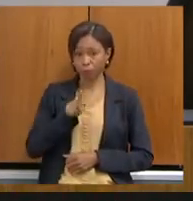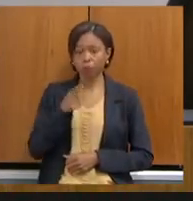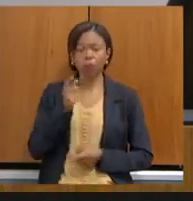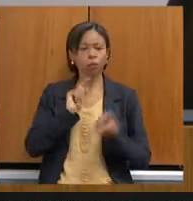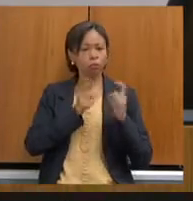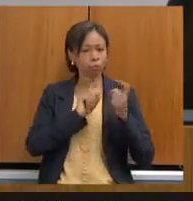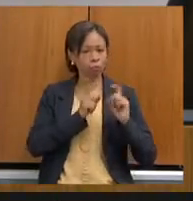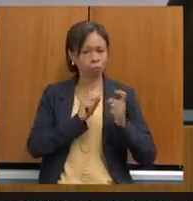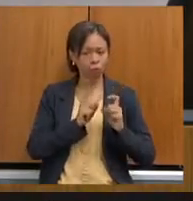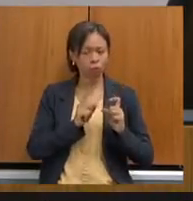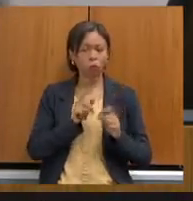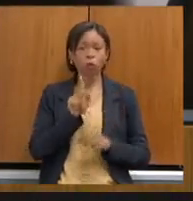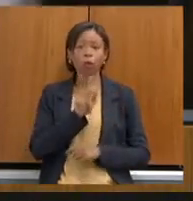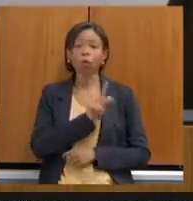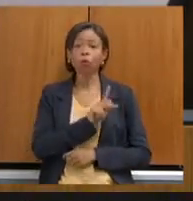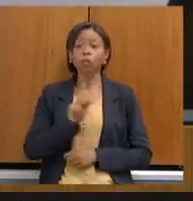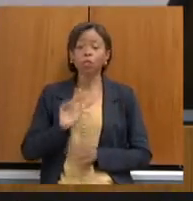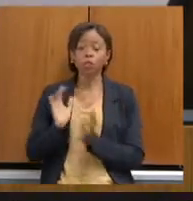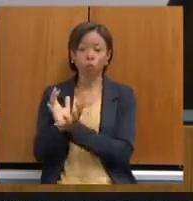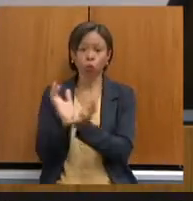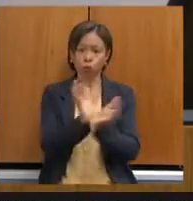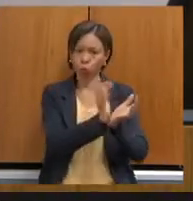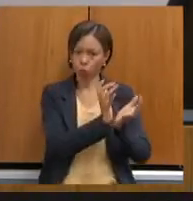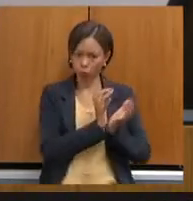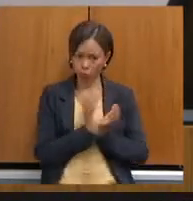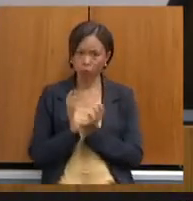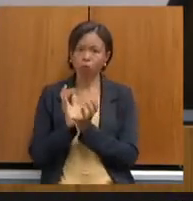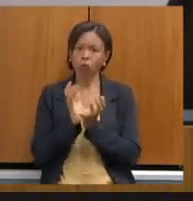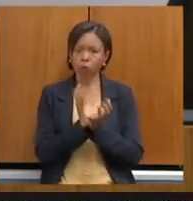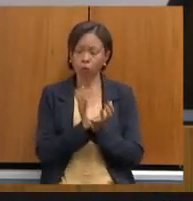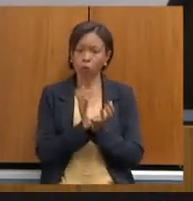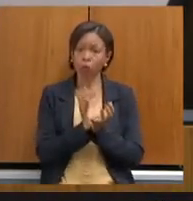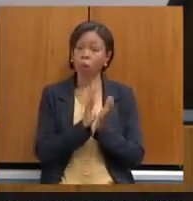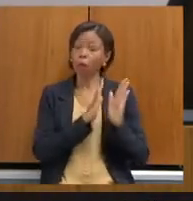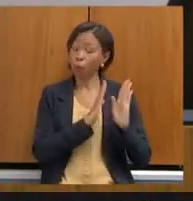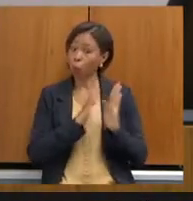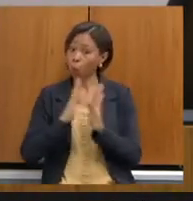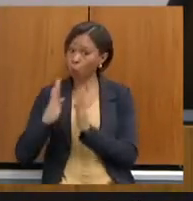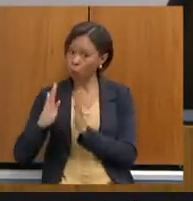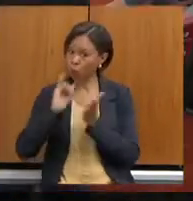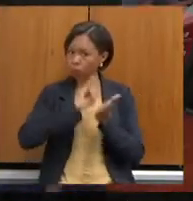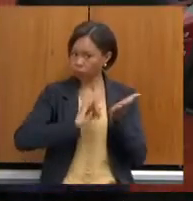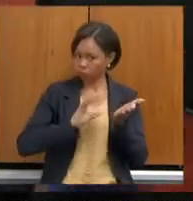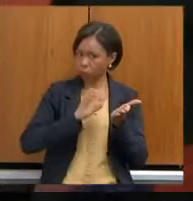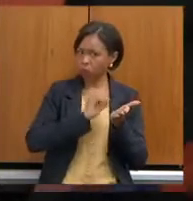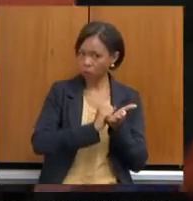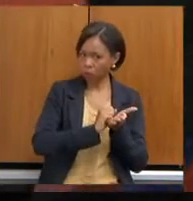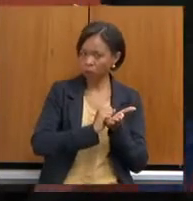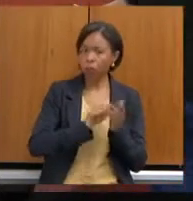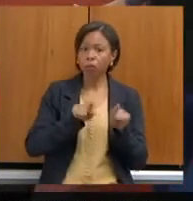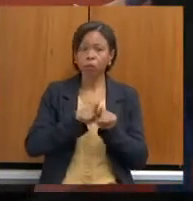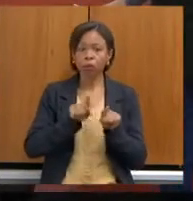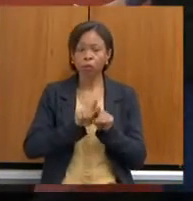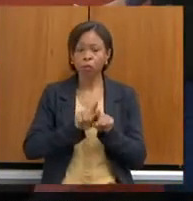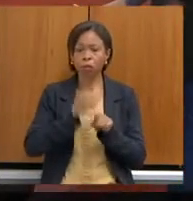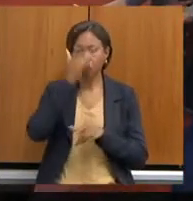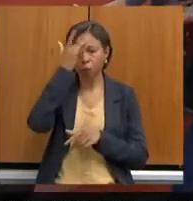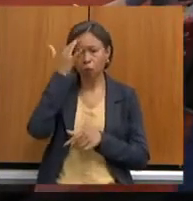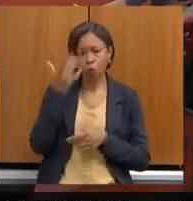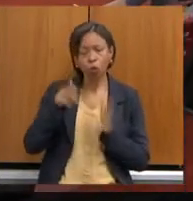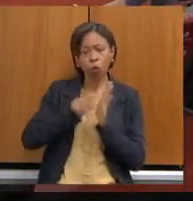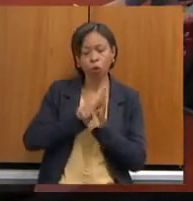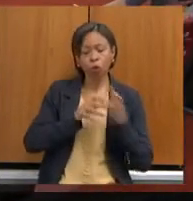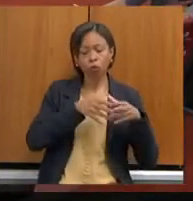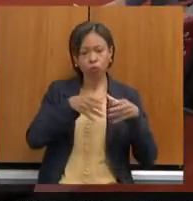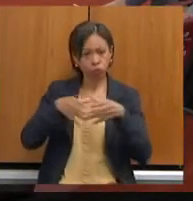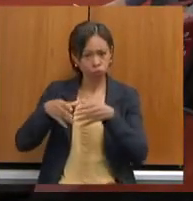Presidente das comissões participantes por ordem de inscrição os membros das condições participantes